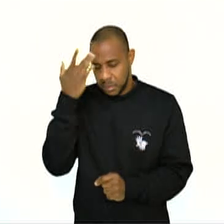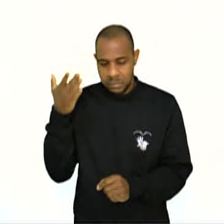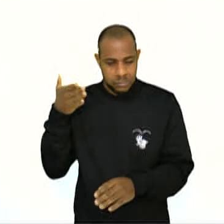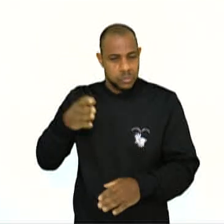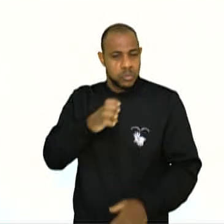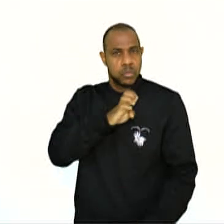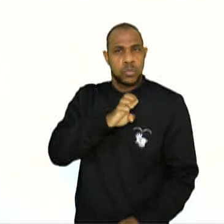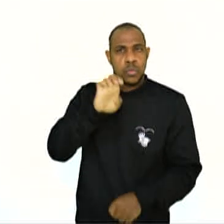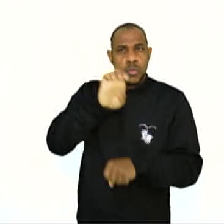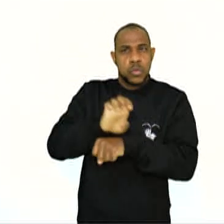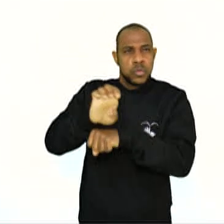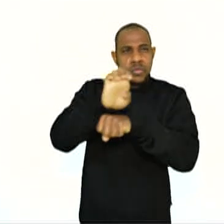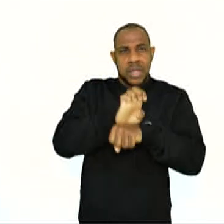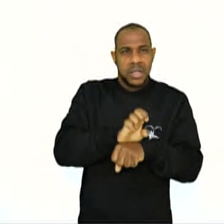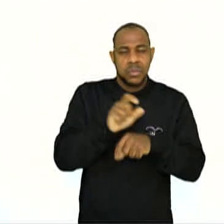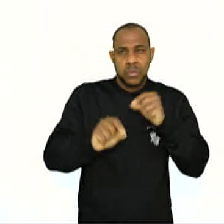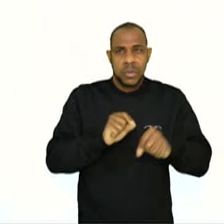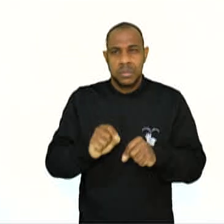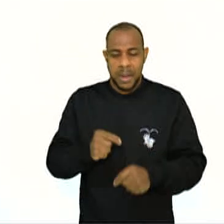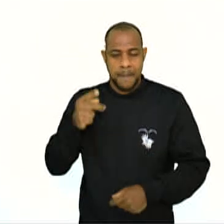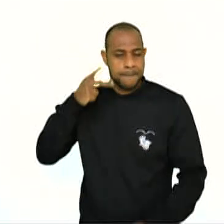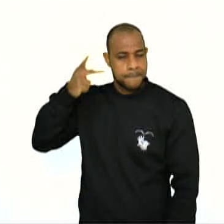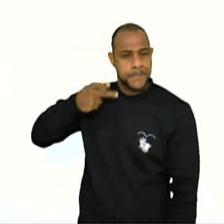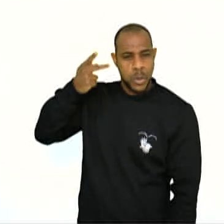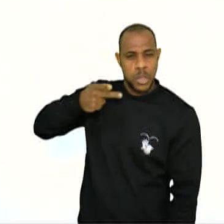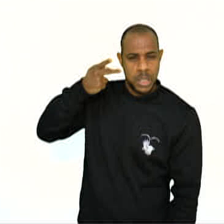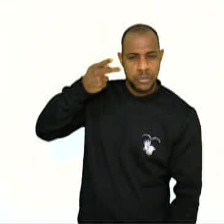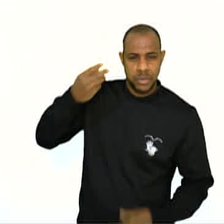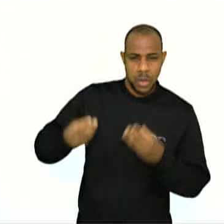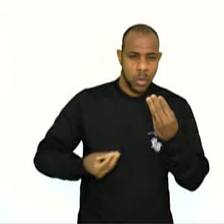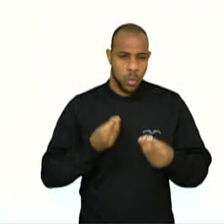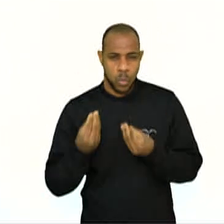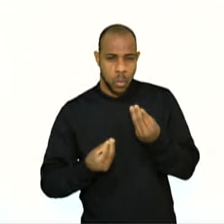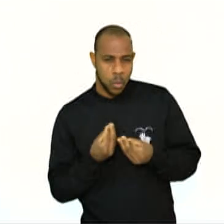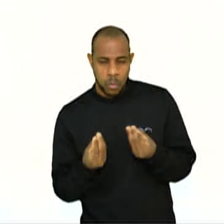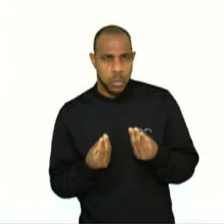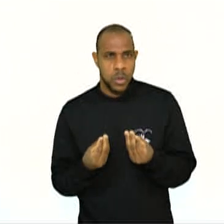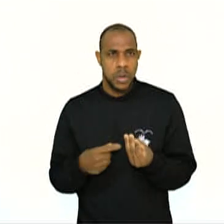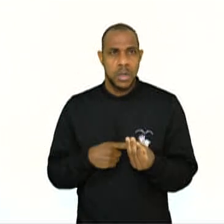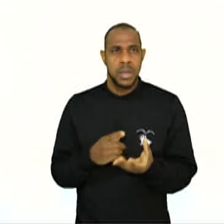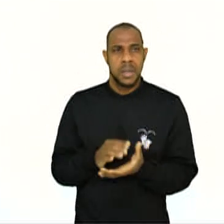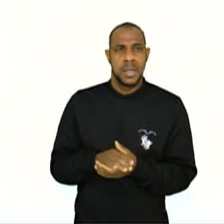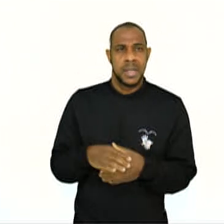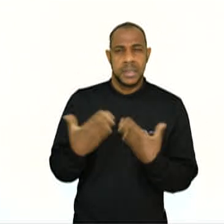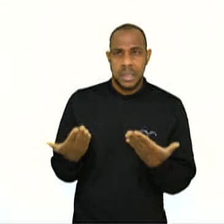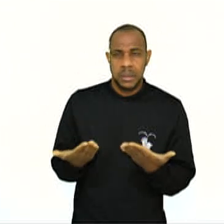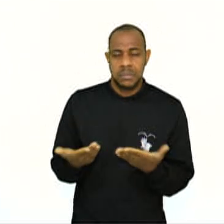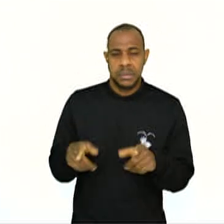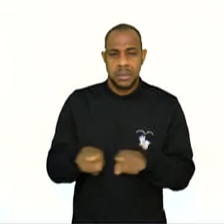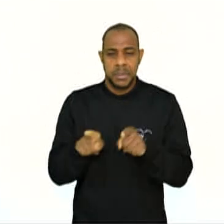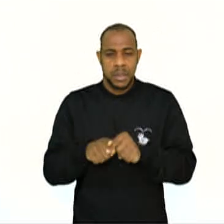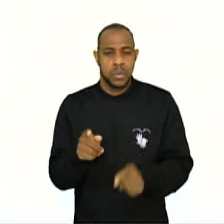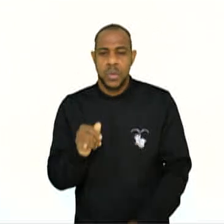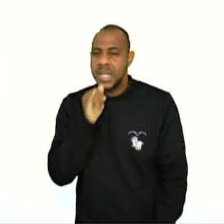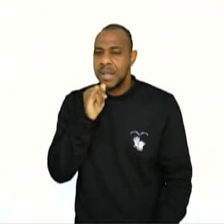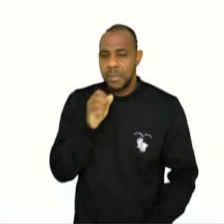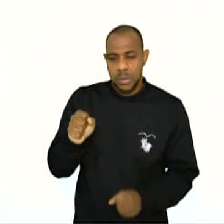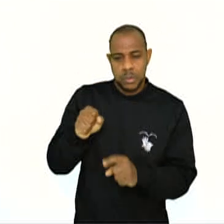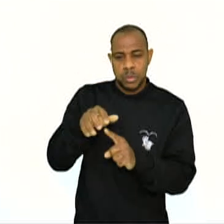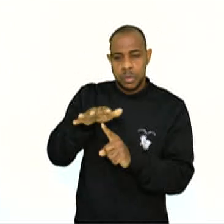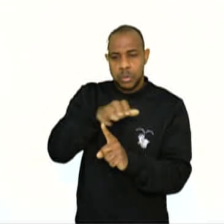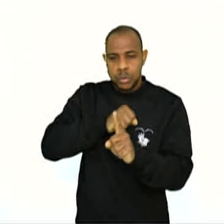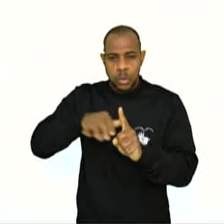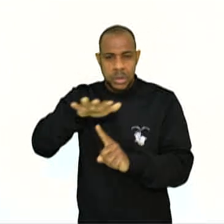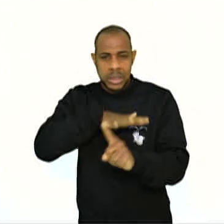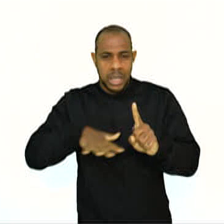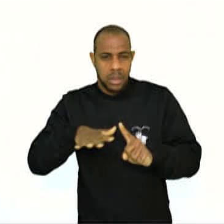Estado, como atração política o paternalismo de cooptação e como modelo social a